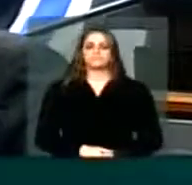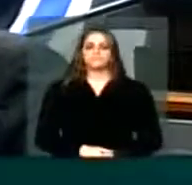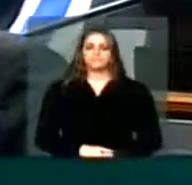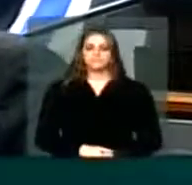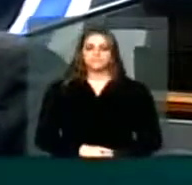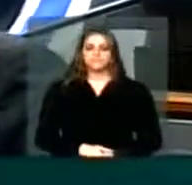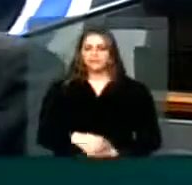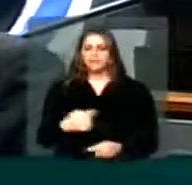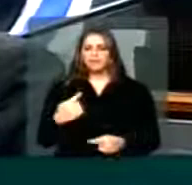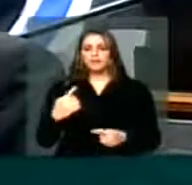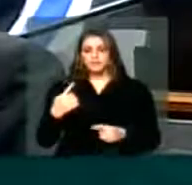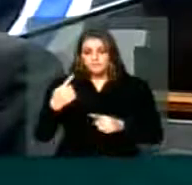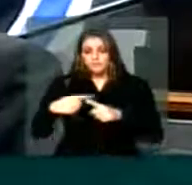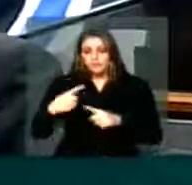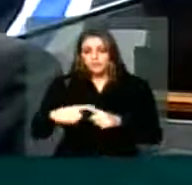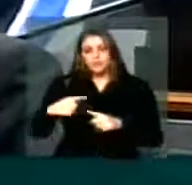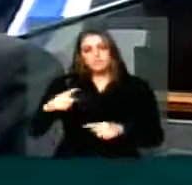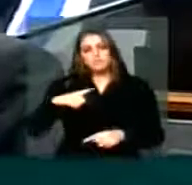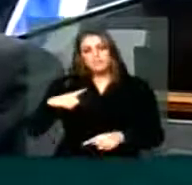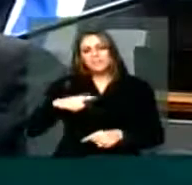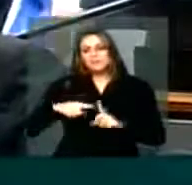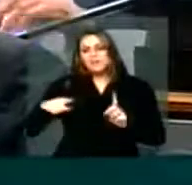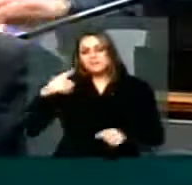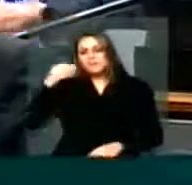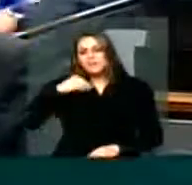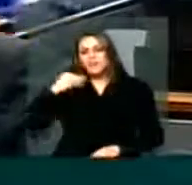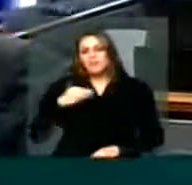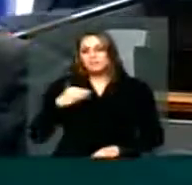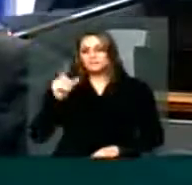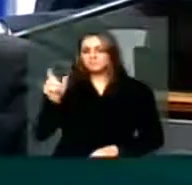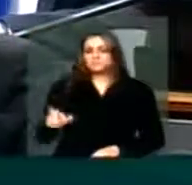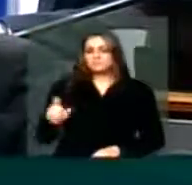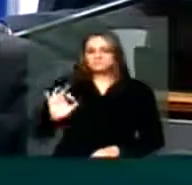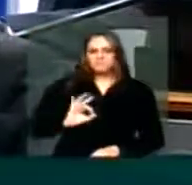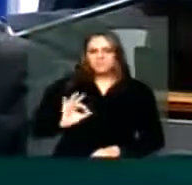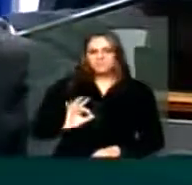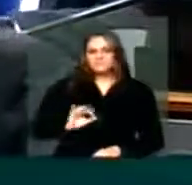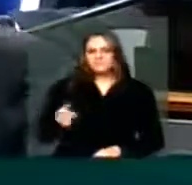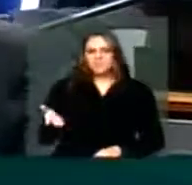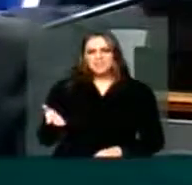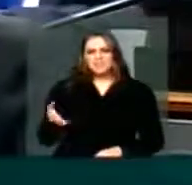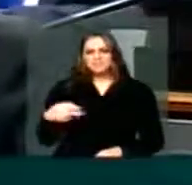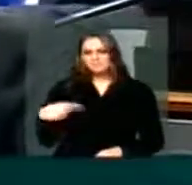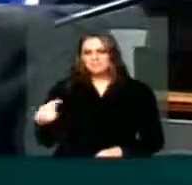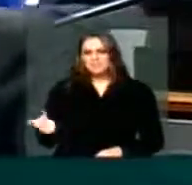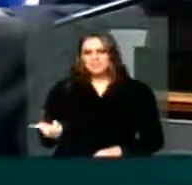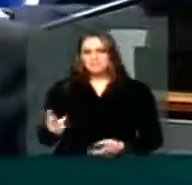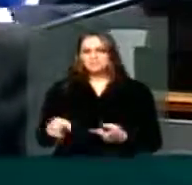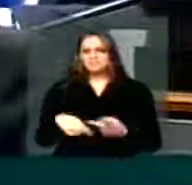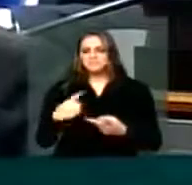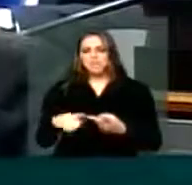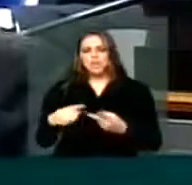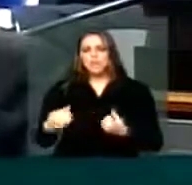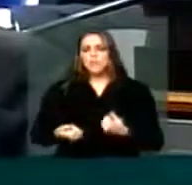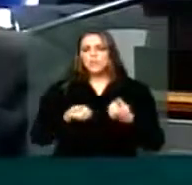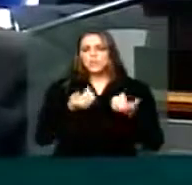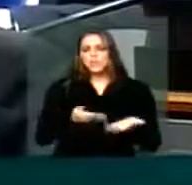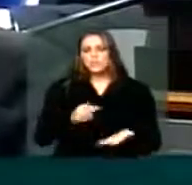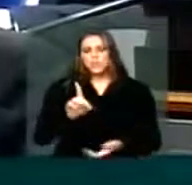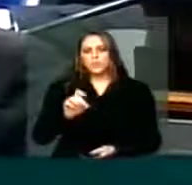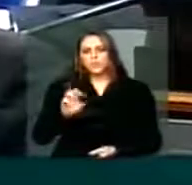são muito frases os fatos do policial e da doação a doação oficial